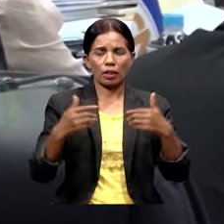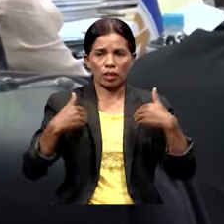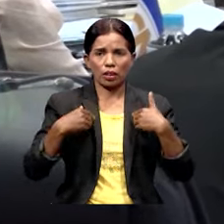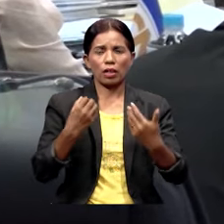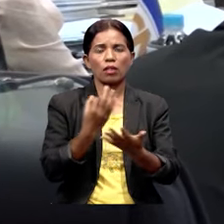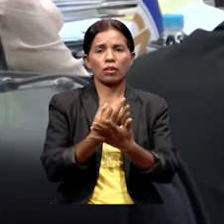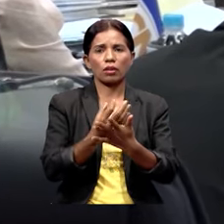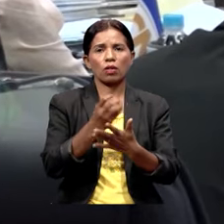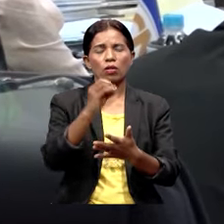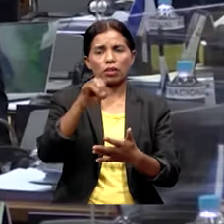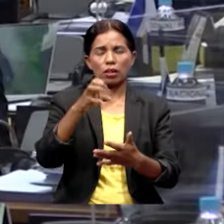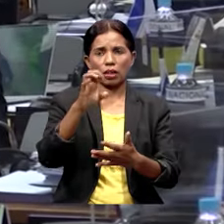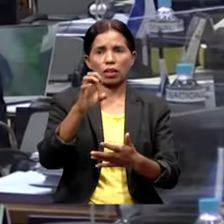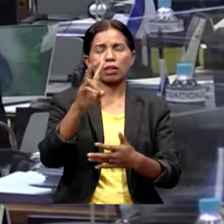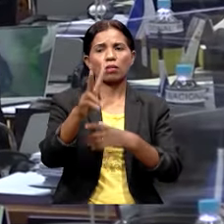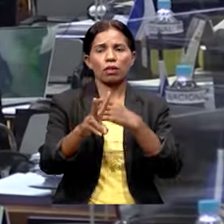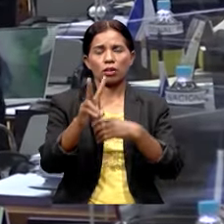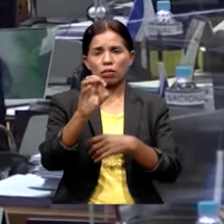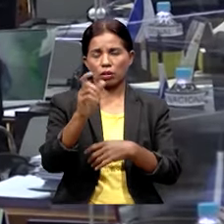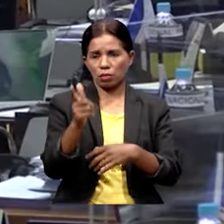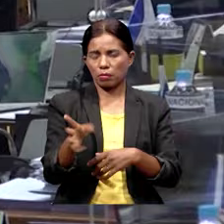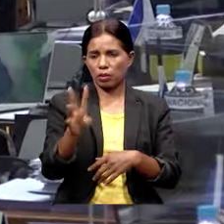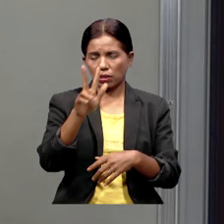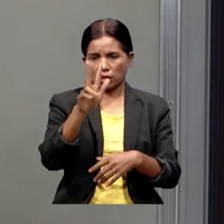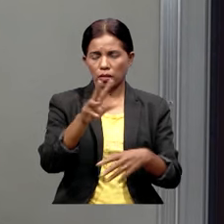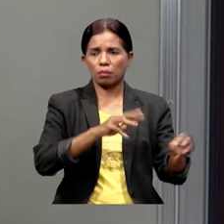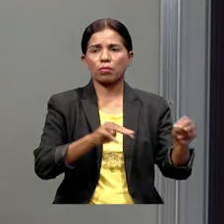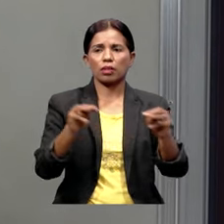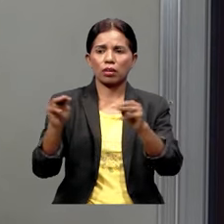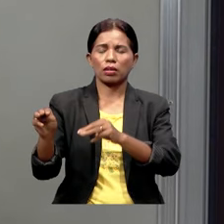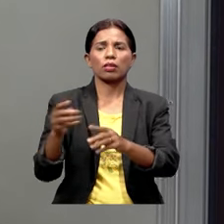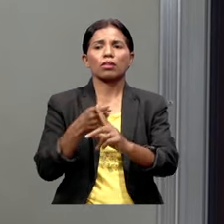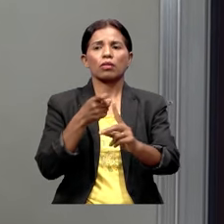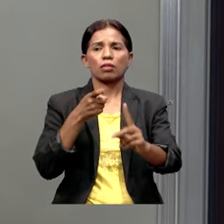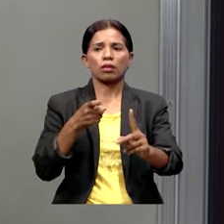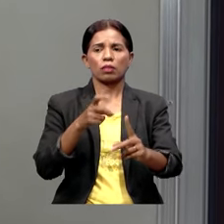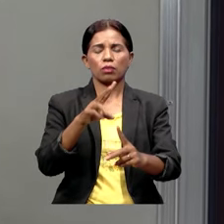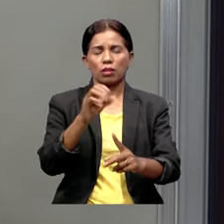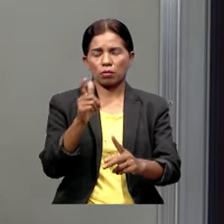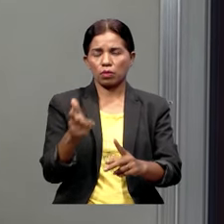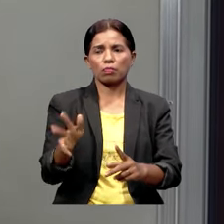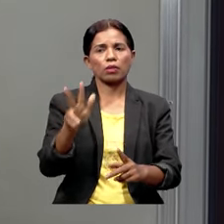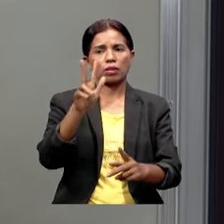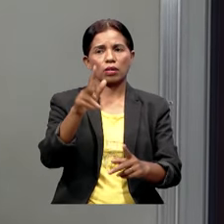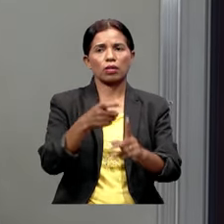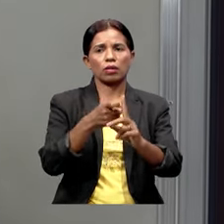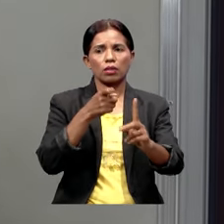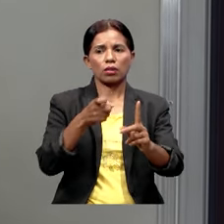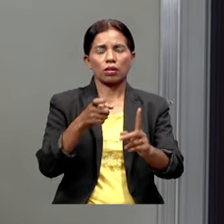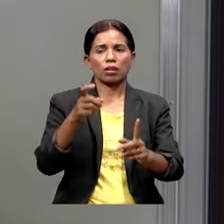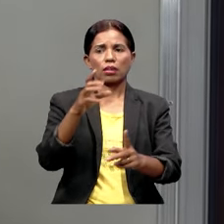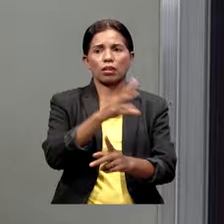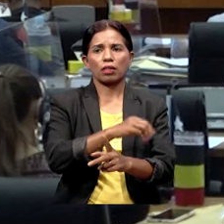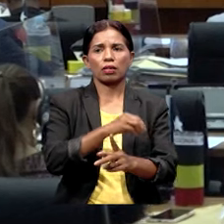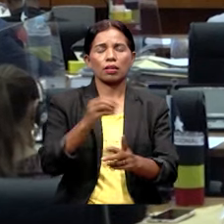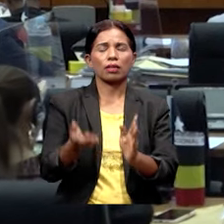do estado 2023 mudanças né hosi 2023 né hosi 4,000 né saba